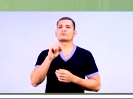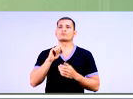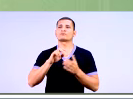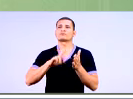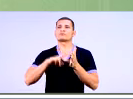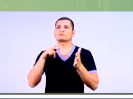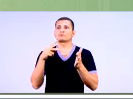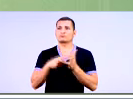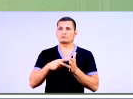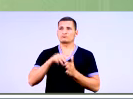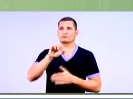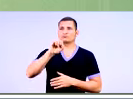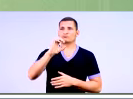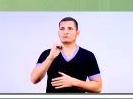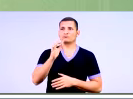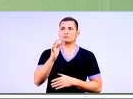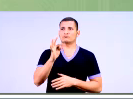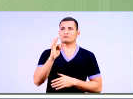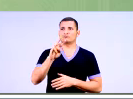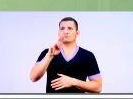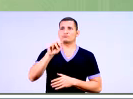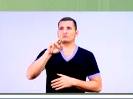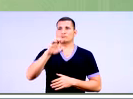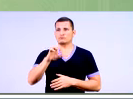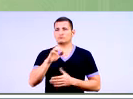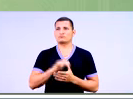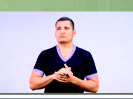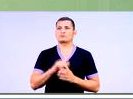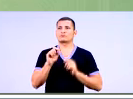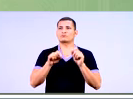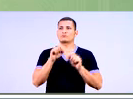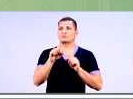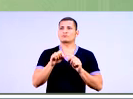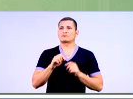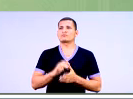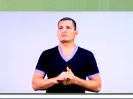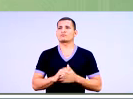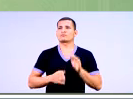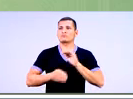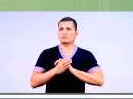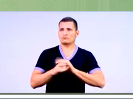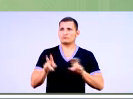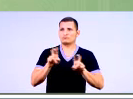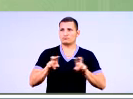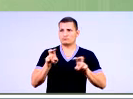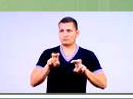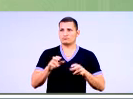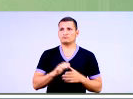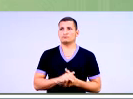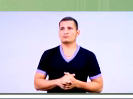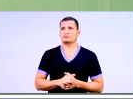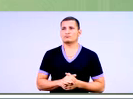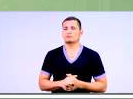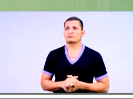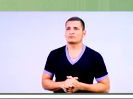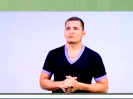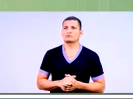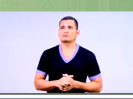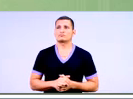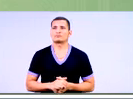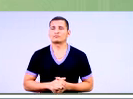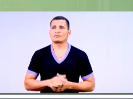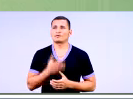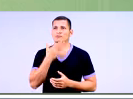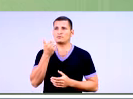lá no texto responde essa pergunta? O que é um dispositivo de entrada? Acredito que a pergunta que melhor